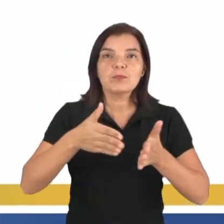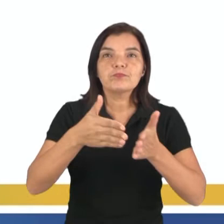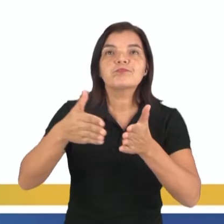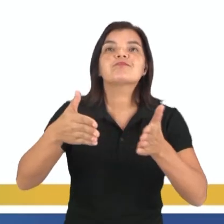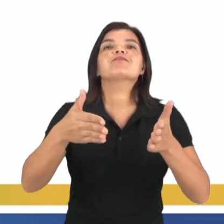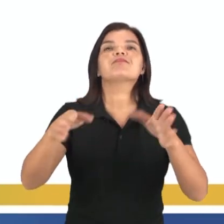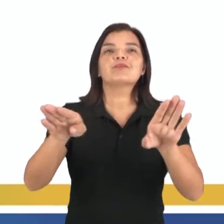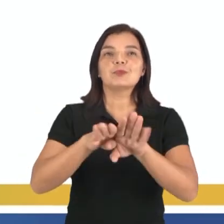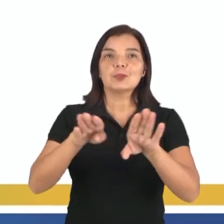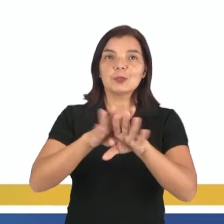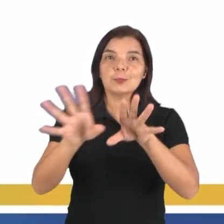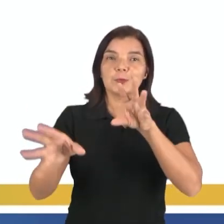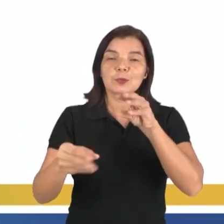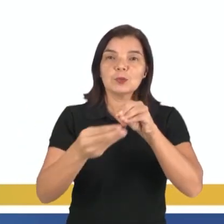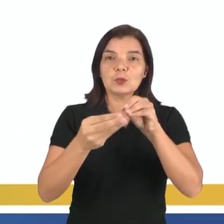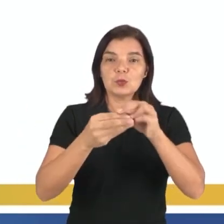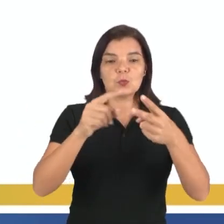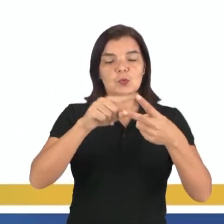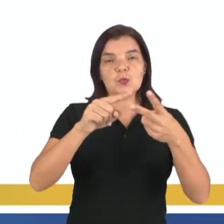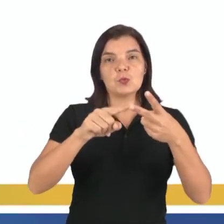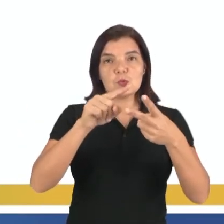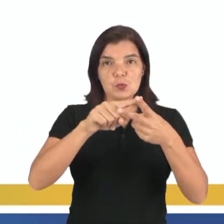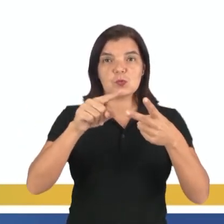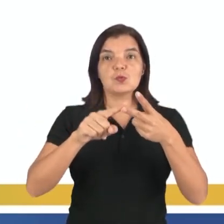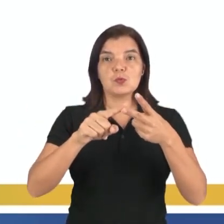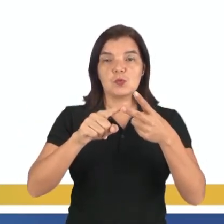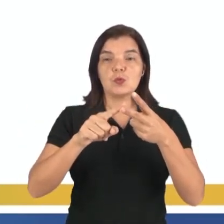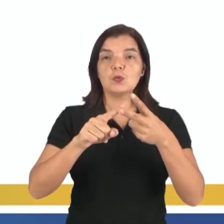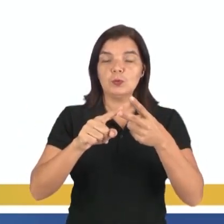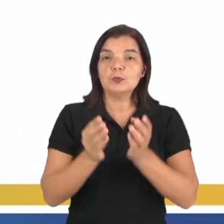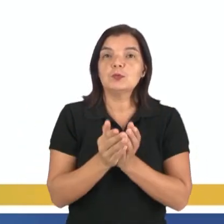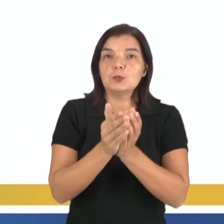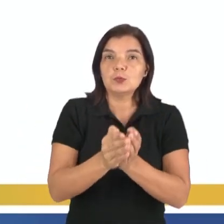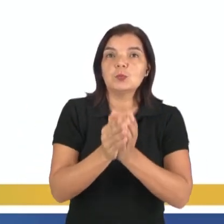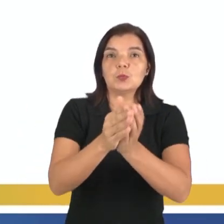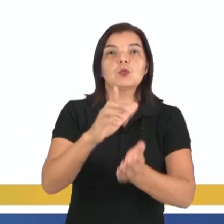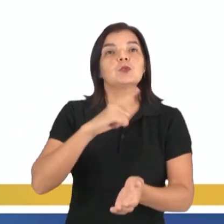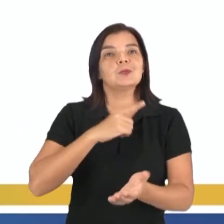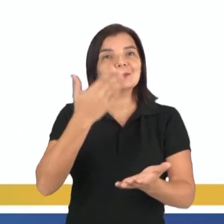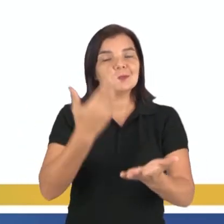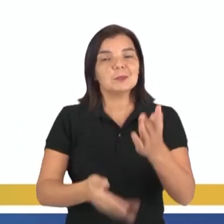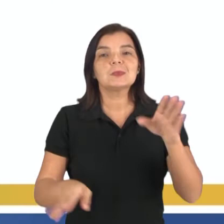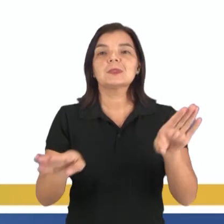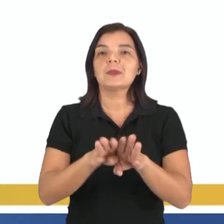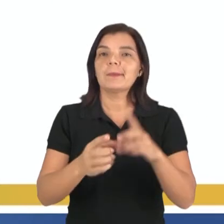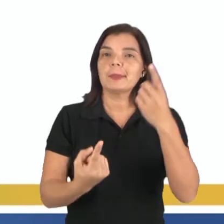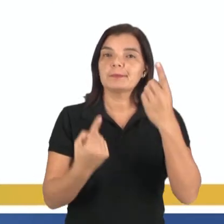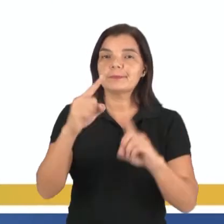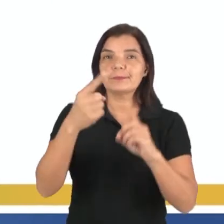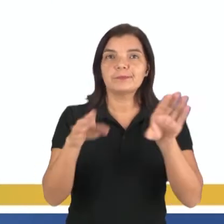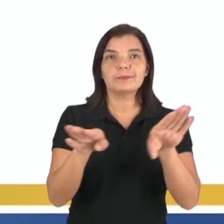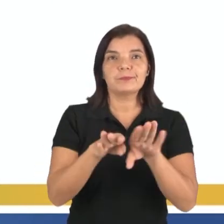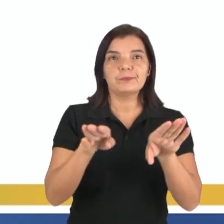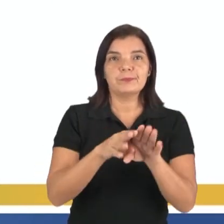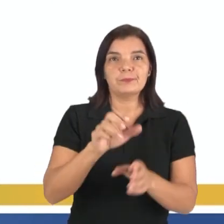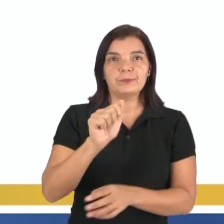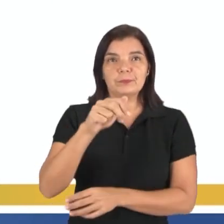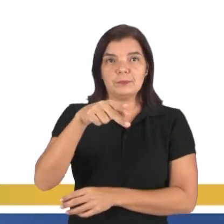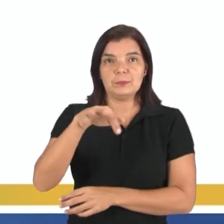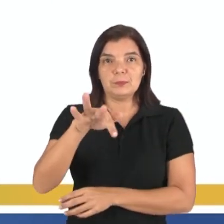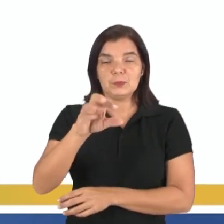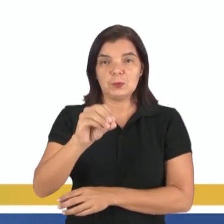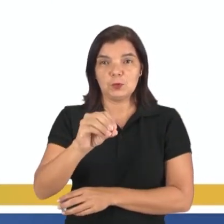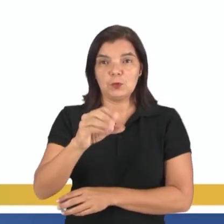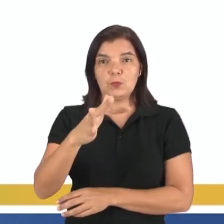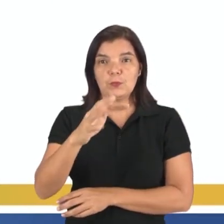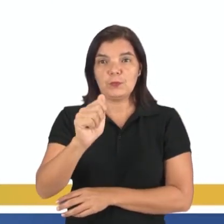o mar, né? 2 importantes portos que eles possuíam que perderam para o Chile, que era o porto de